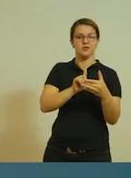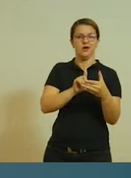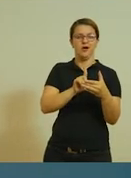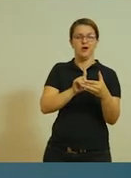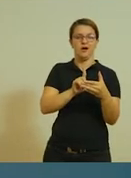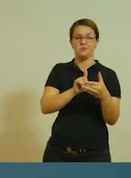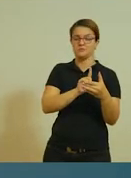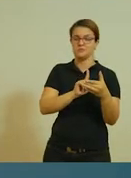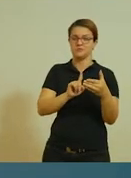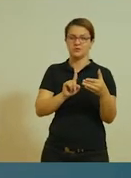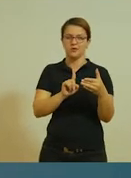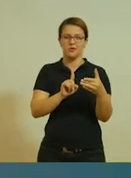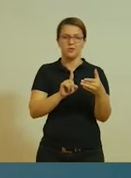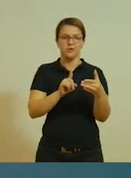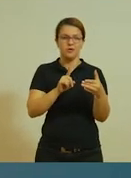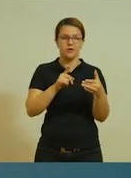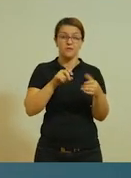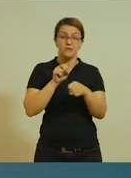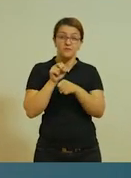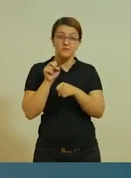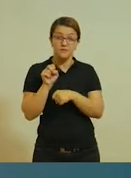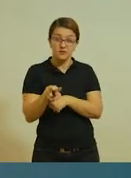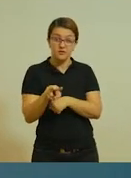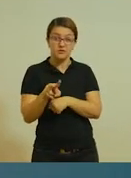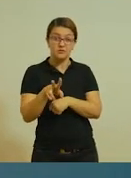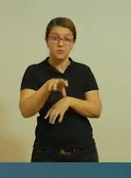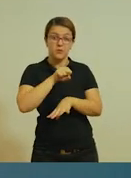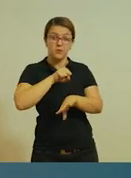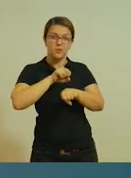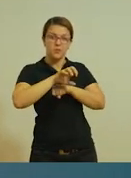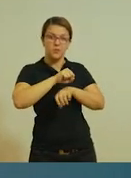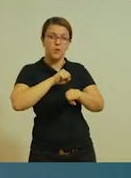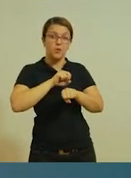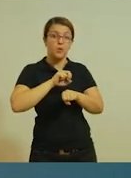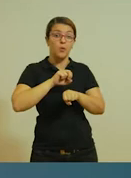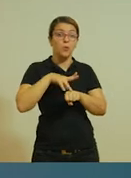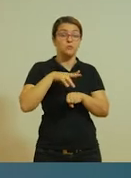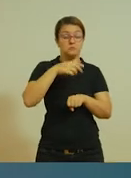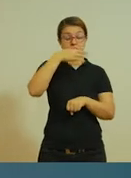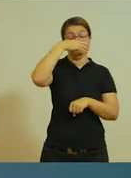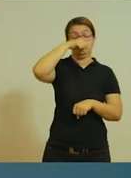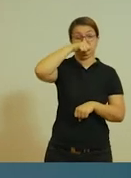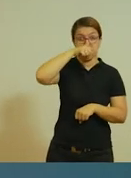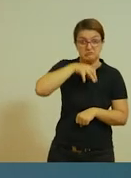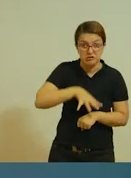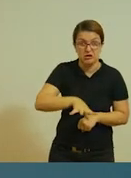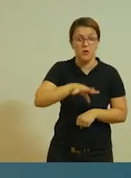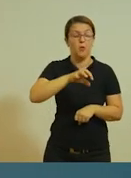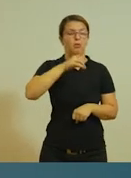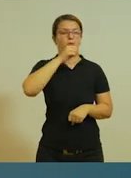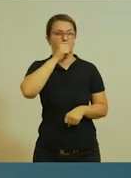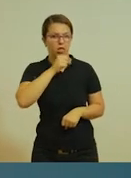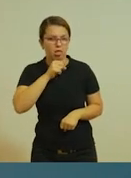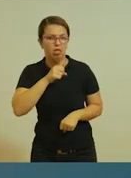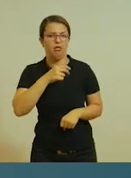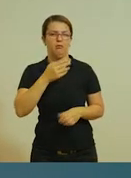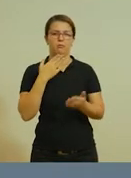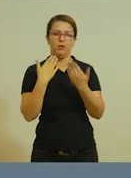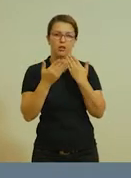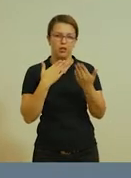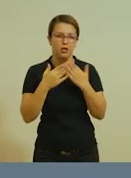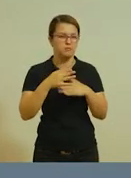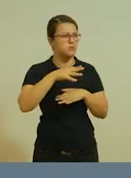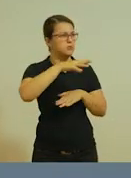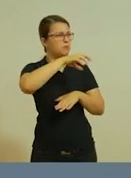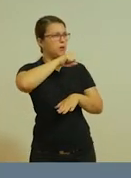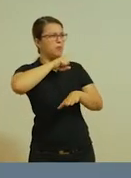o vírus circular. Basta espirro ou uma conversa mais próxima para o vírus pegar a gente.